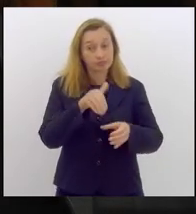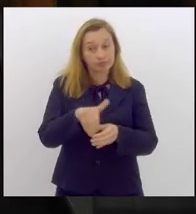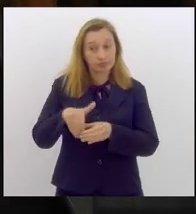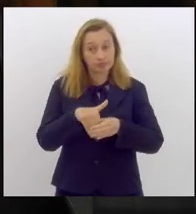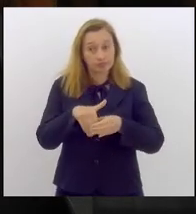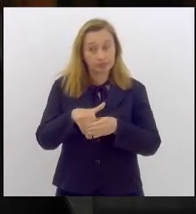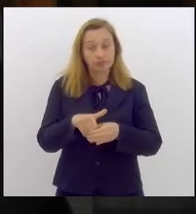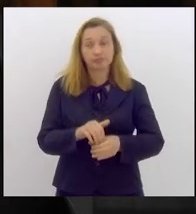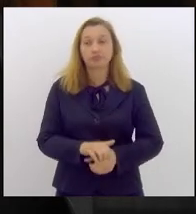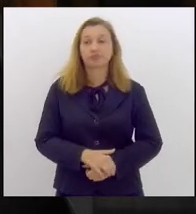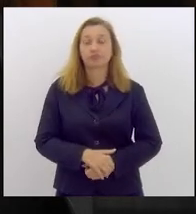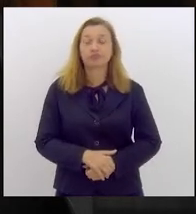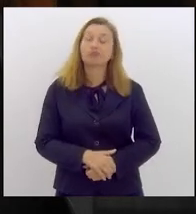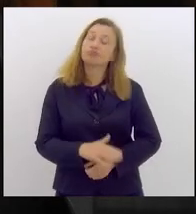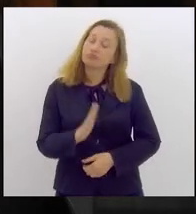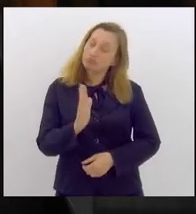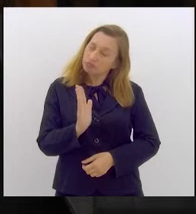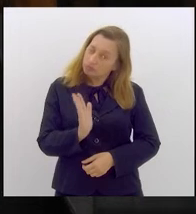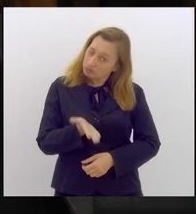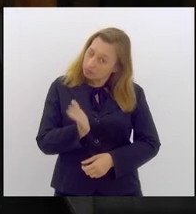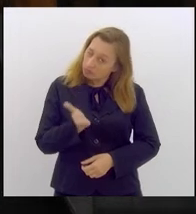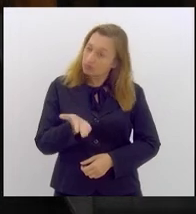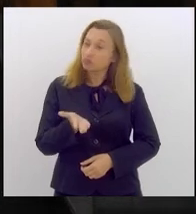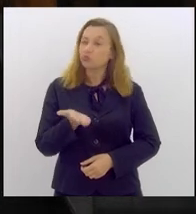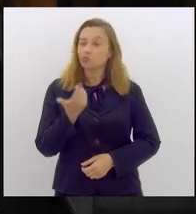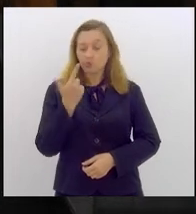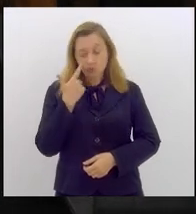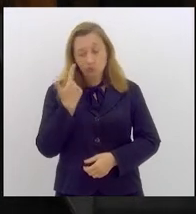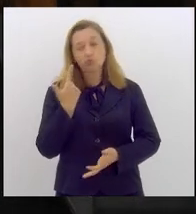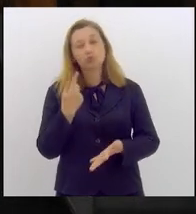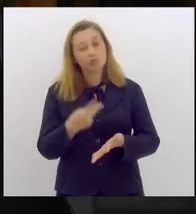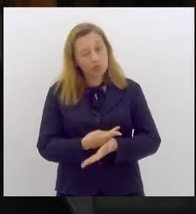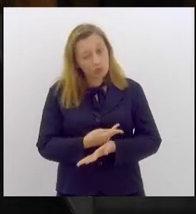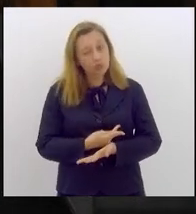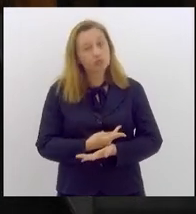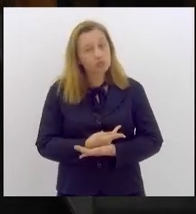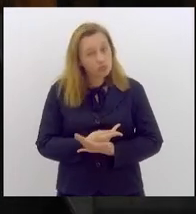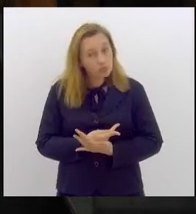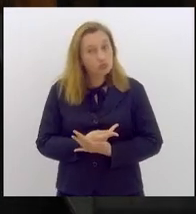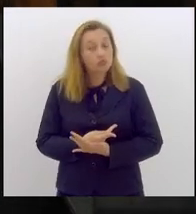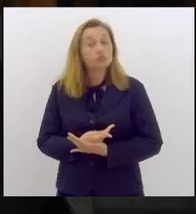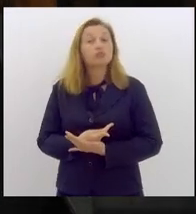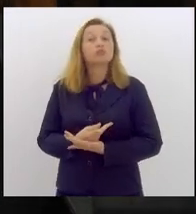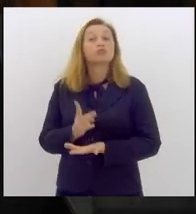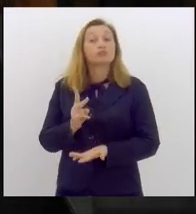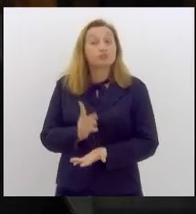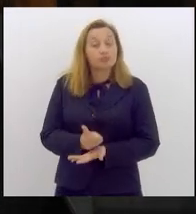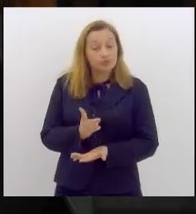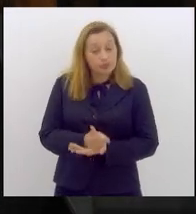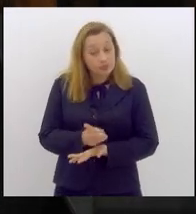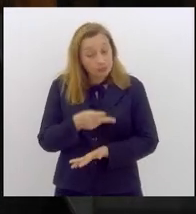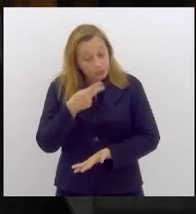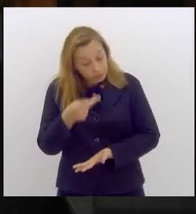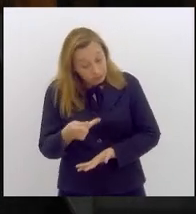avizinhava, eu já previ que isso ia acontecer. E, ao mesmo tempo,